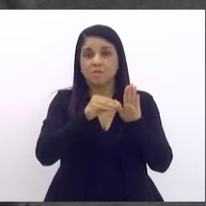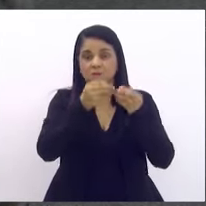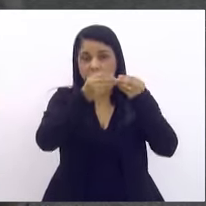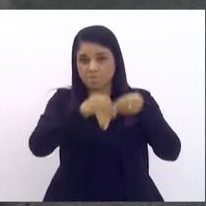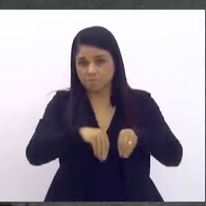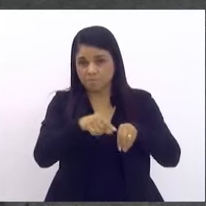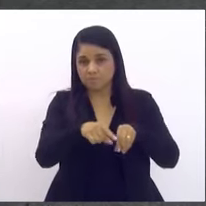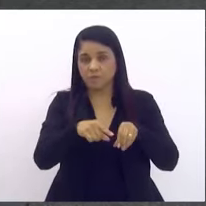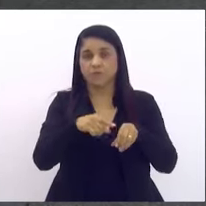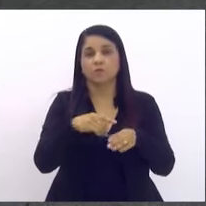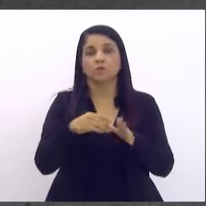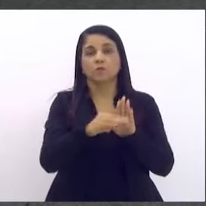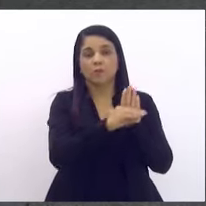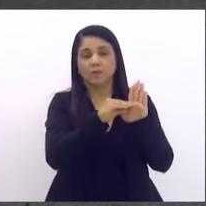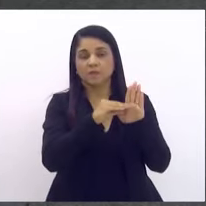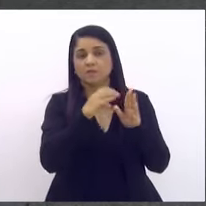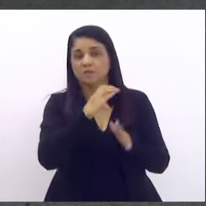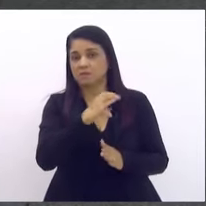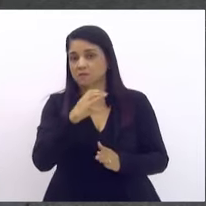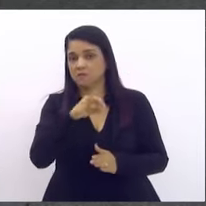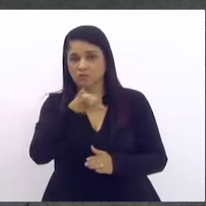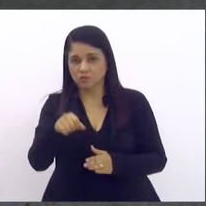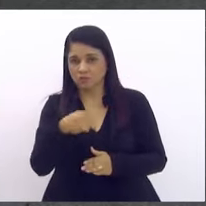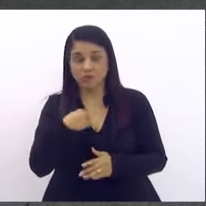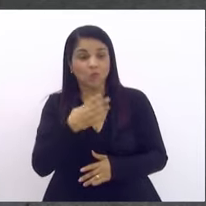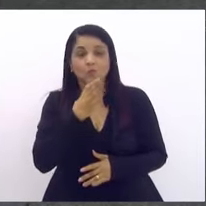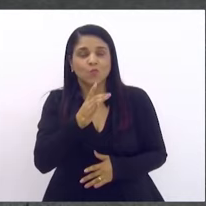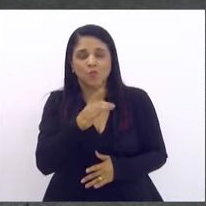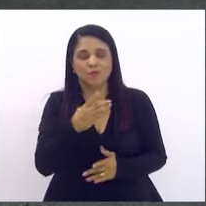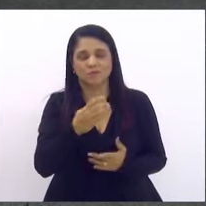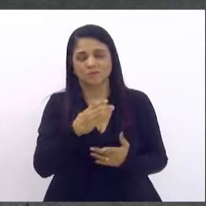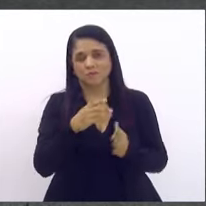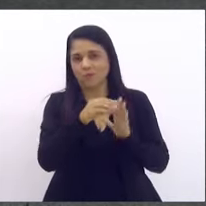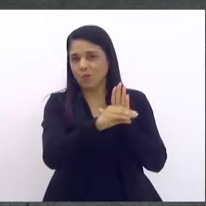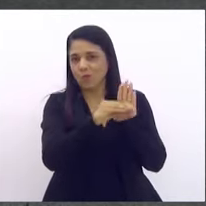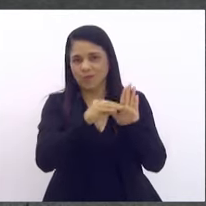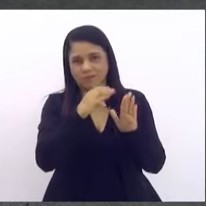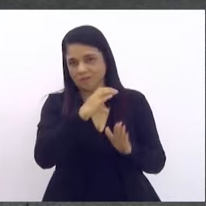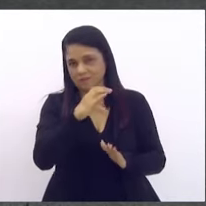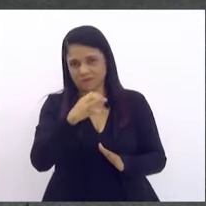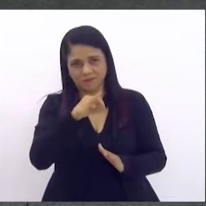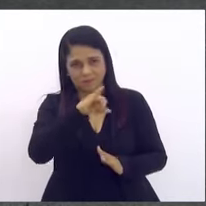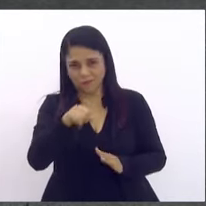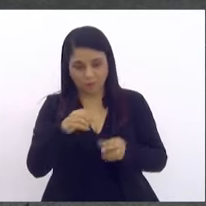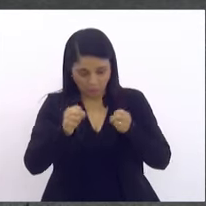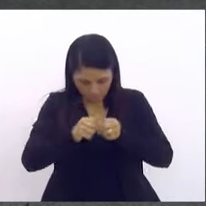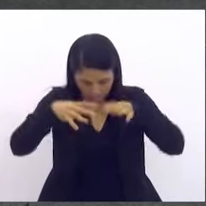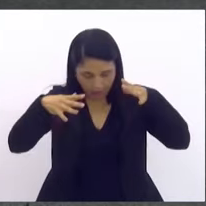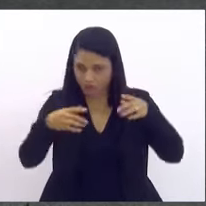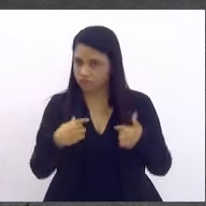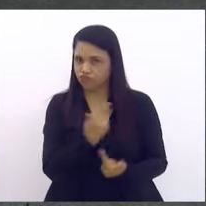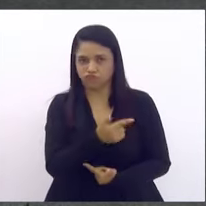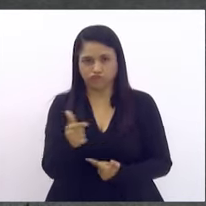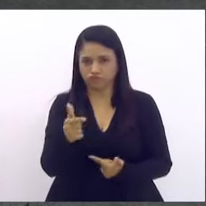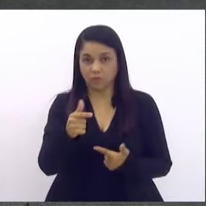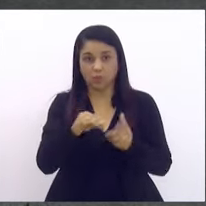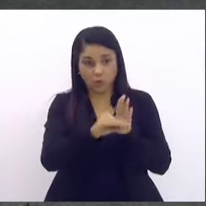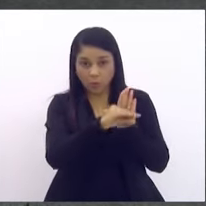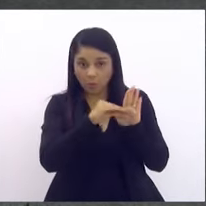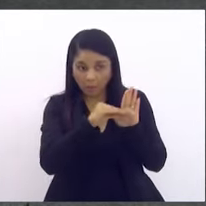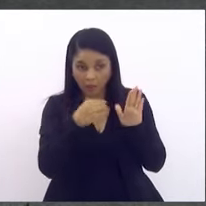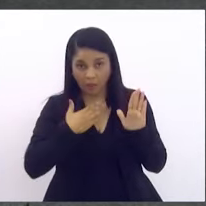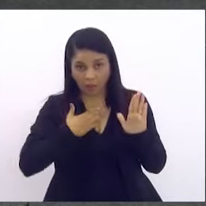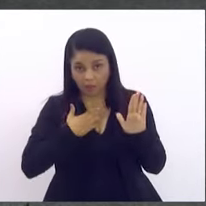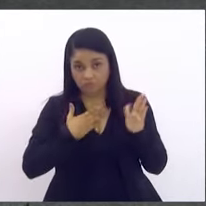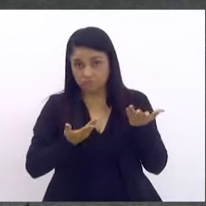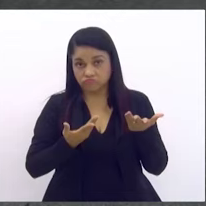da ccj eu não conheço o parecer da ccj não sou mágico quando eu emendo se não tem parecer então